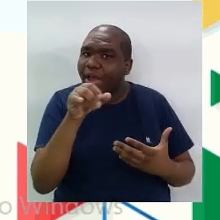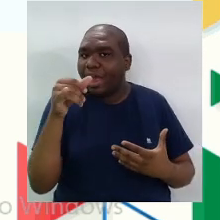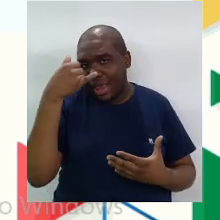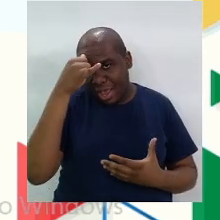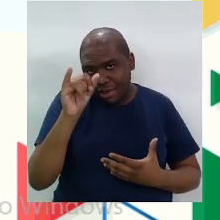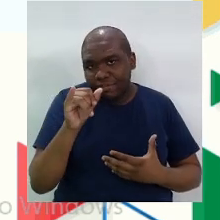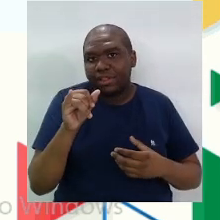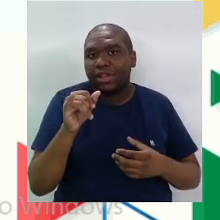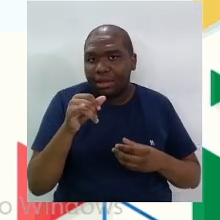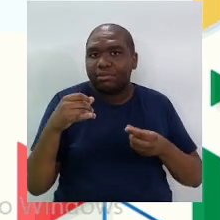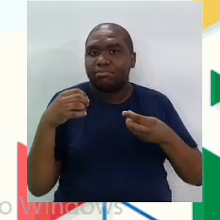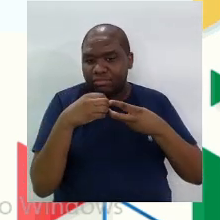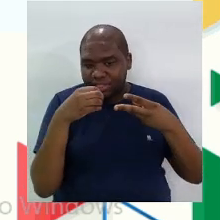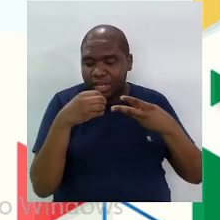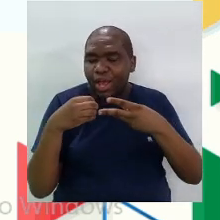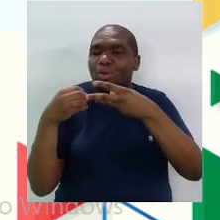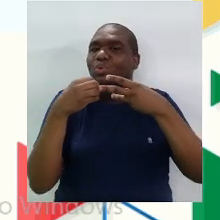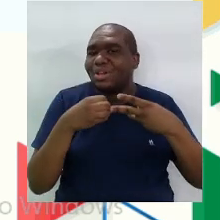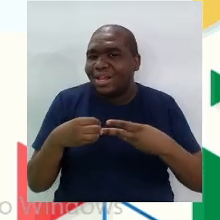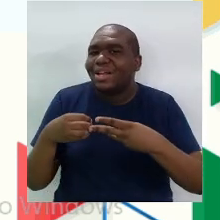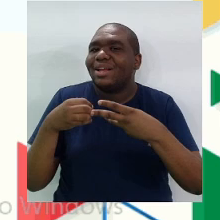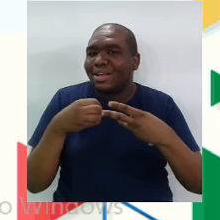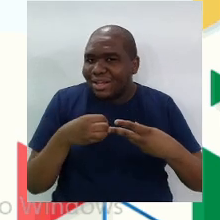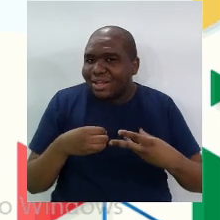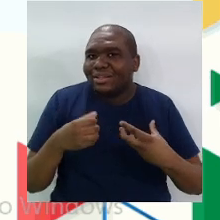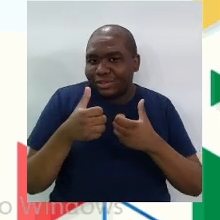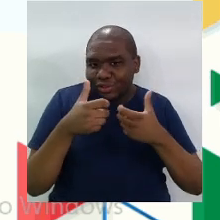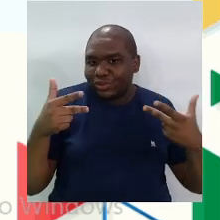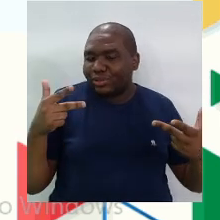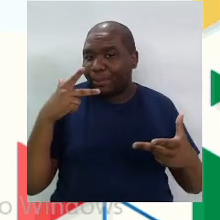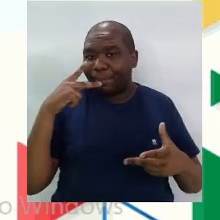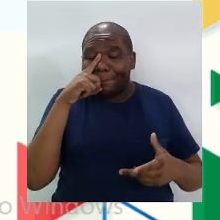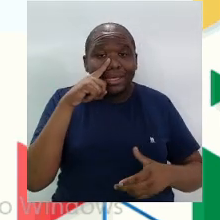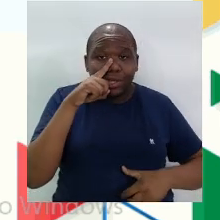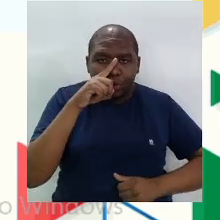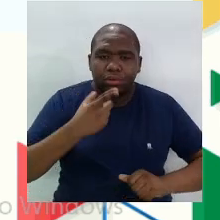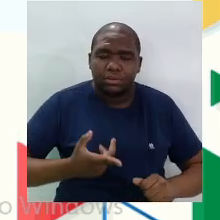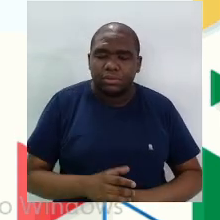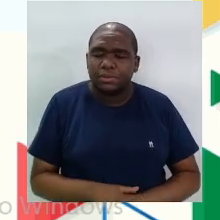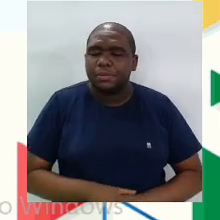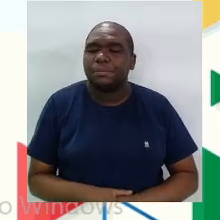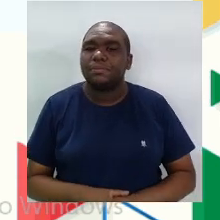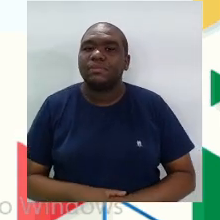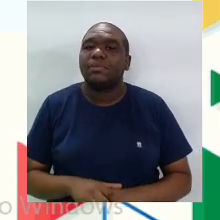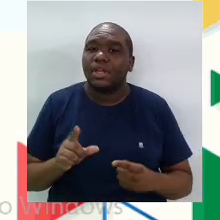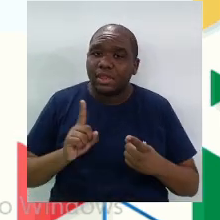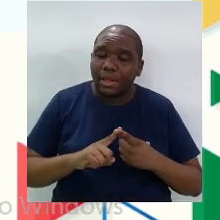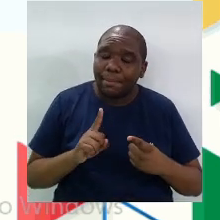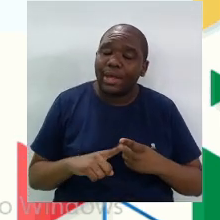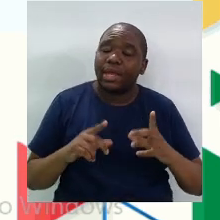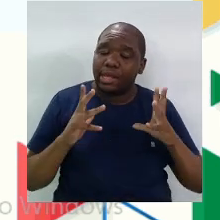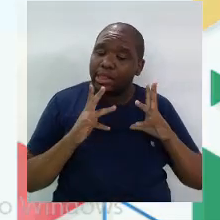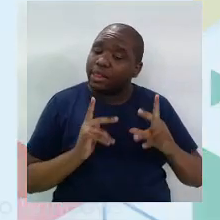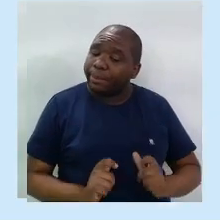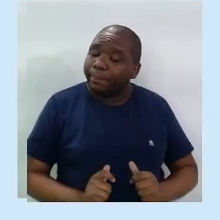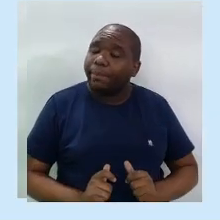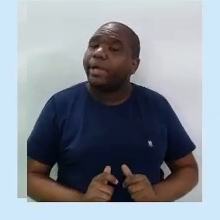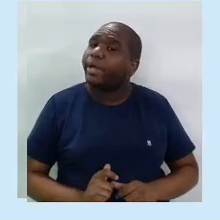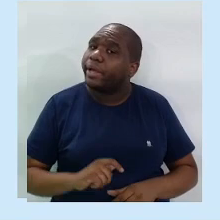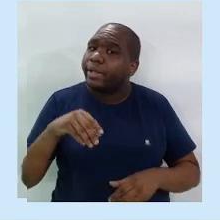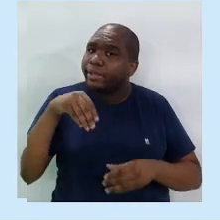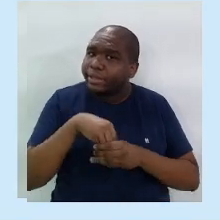as células de substâncias que são tóxicas e reciclagem dos componentes